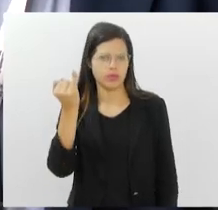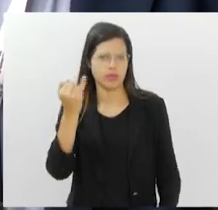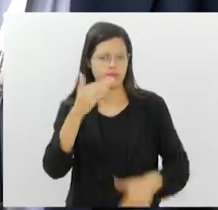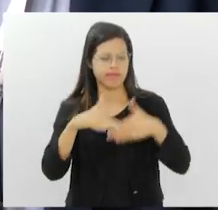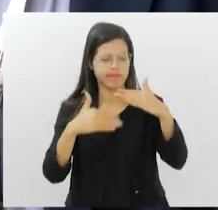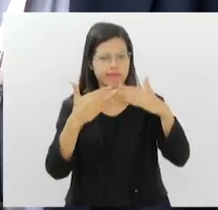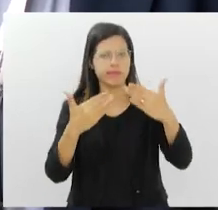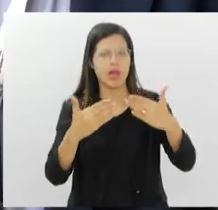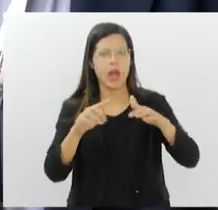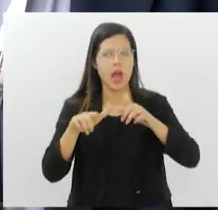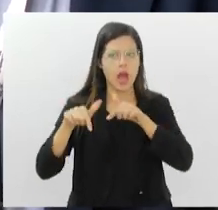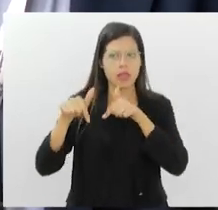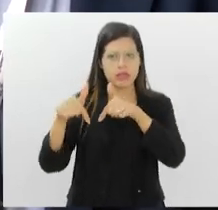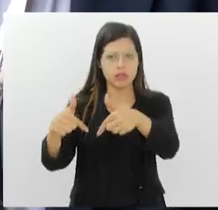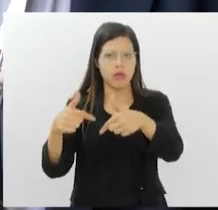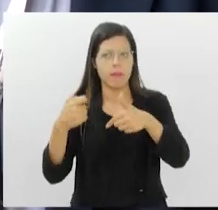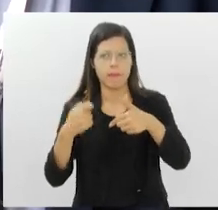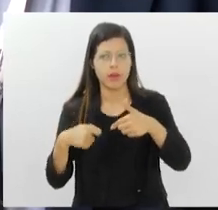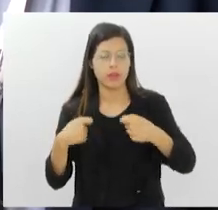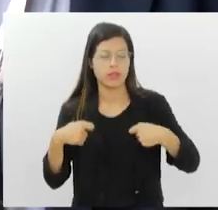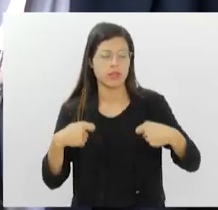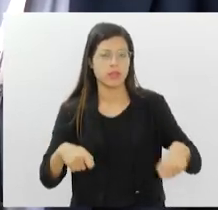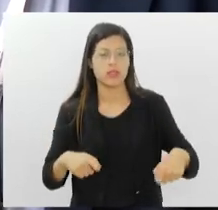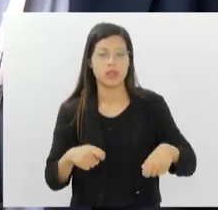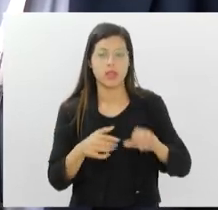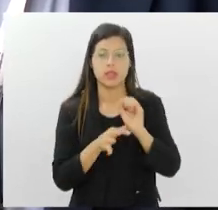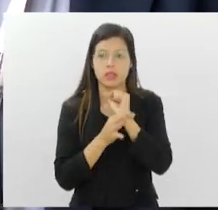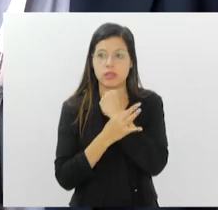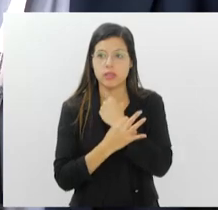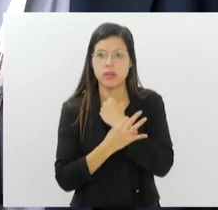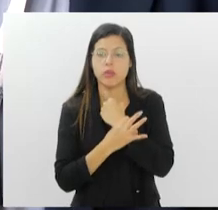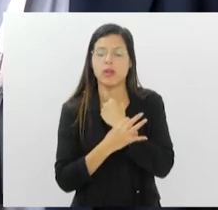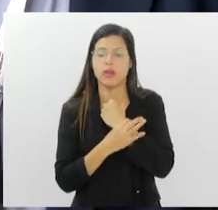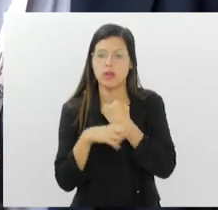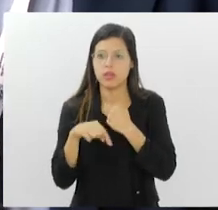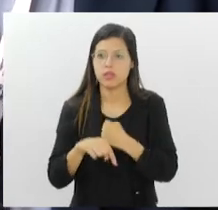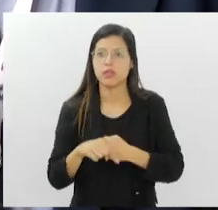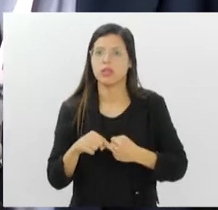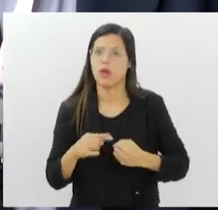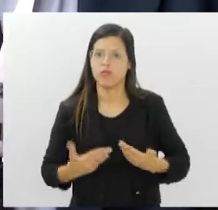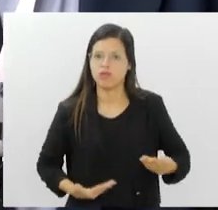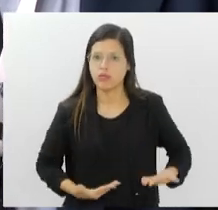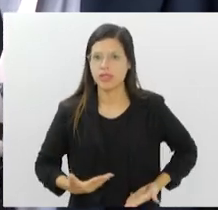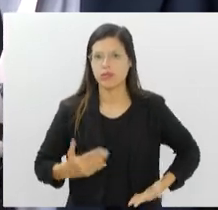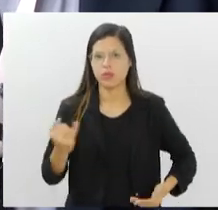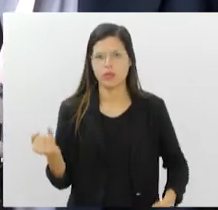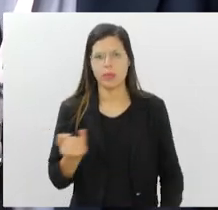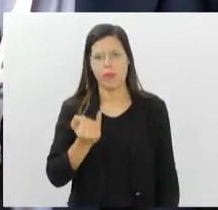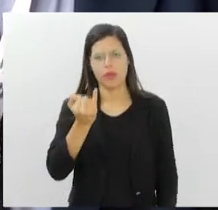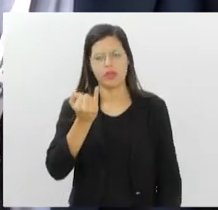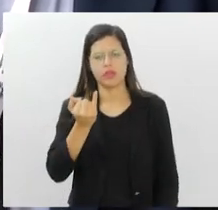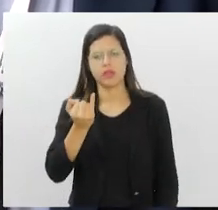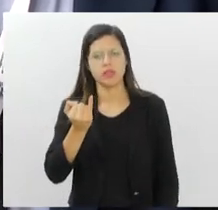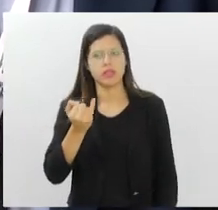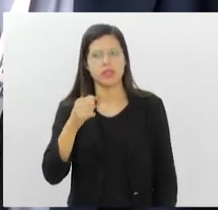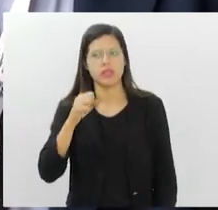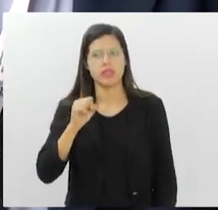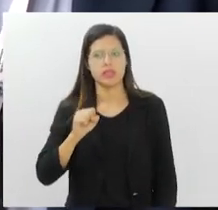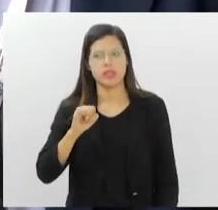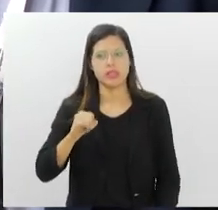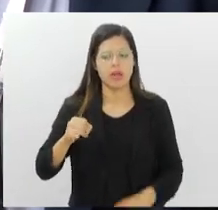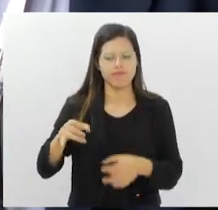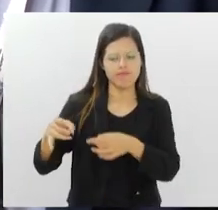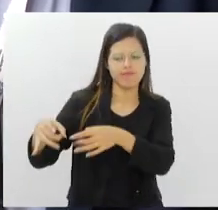operações, elas são necessárias. Por quê? A segurança é um outro serviço muito importante. E deixar essa comunidade à mercê